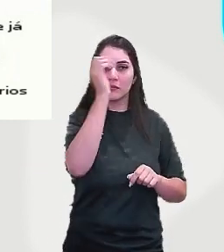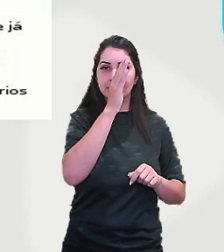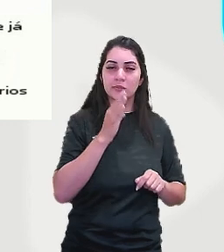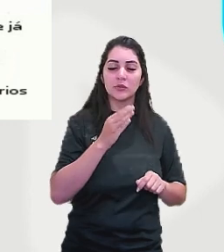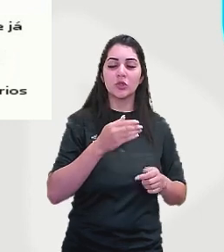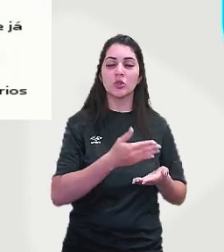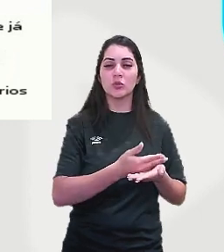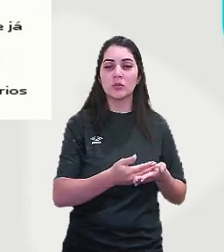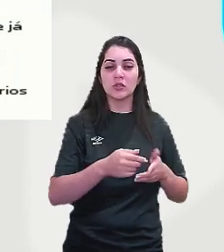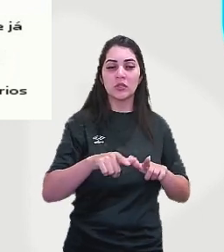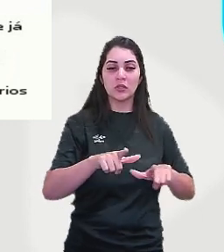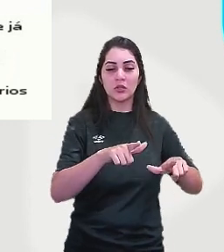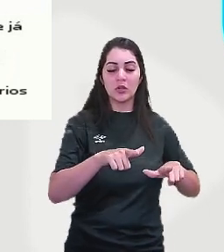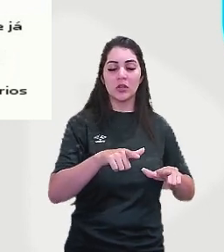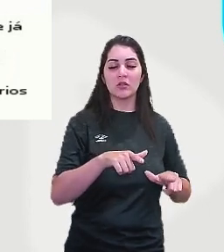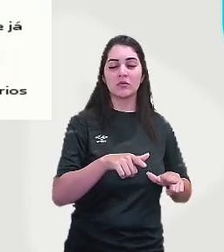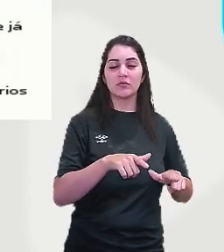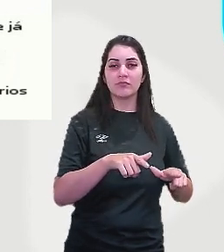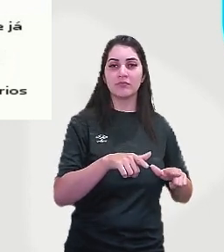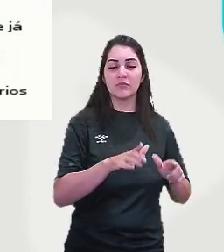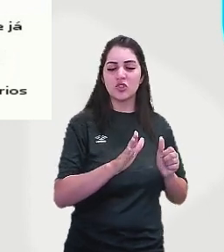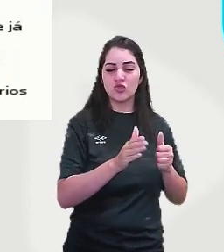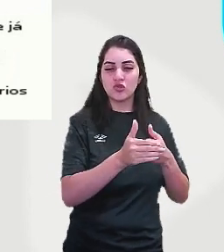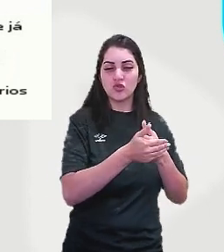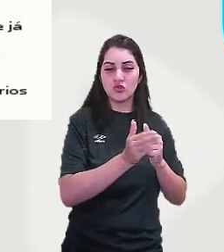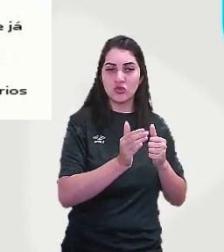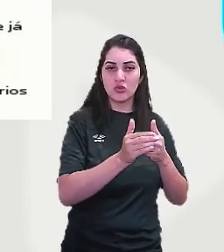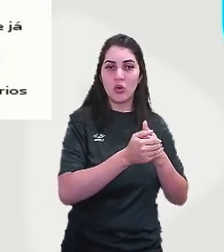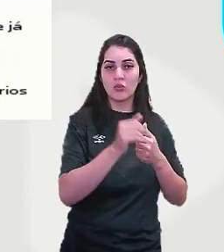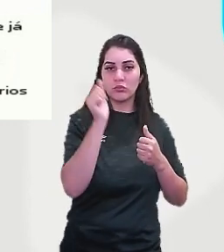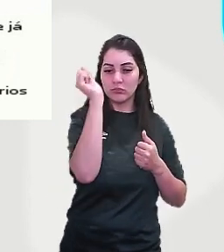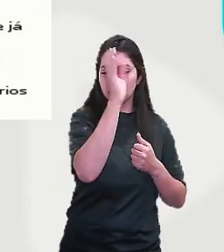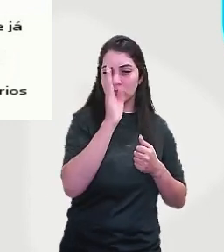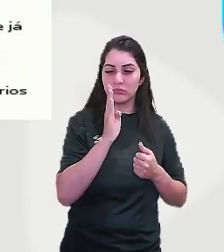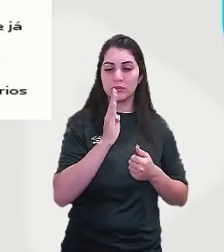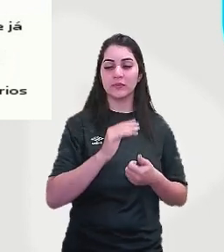a se localizar numa parte mais escondidinha do Brasil.